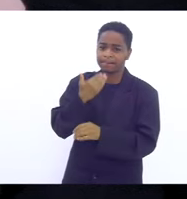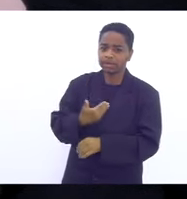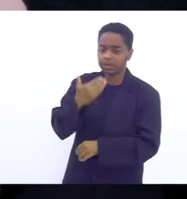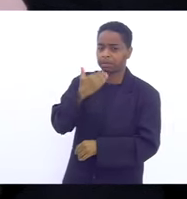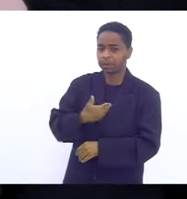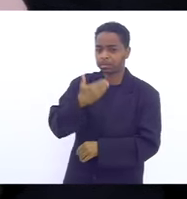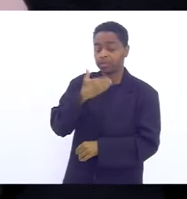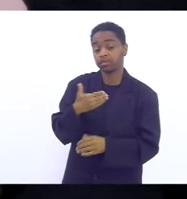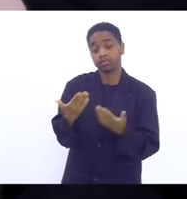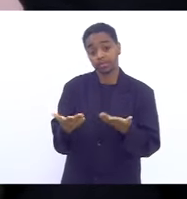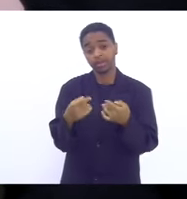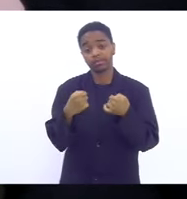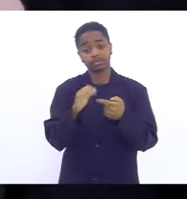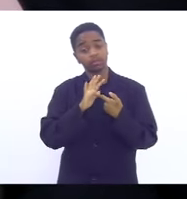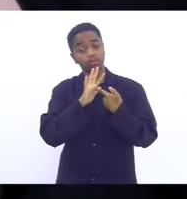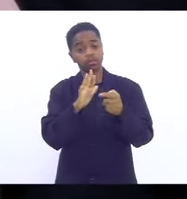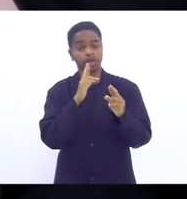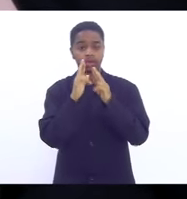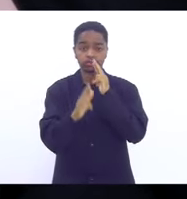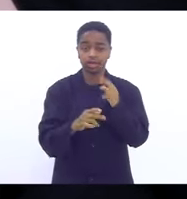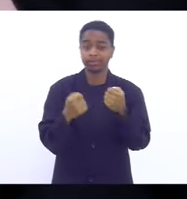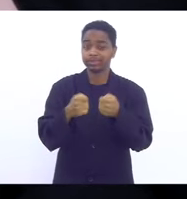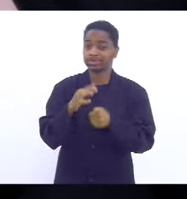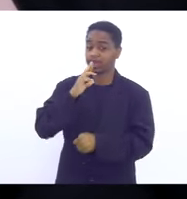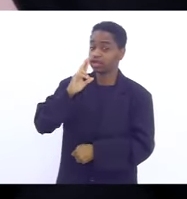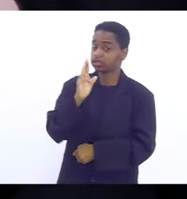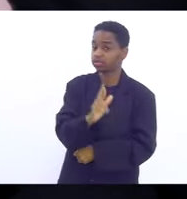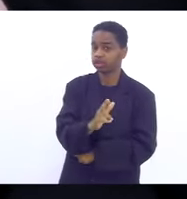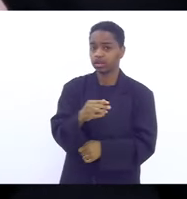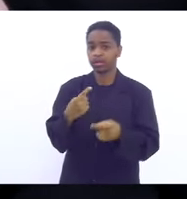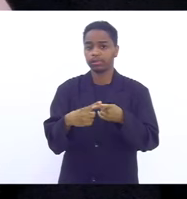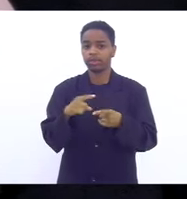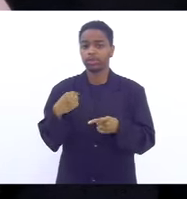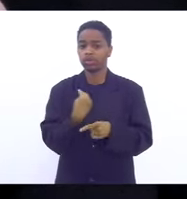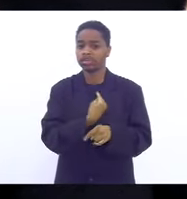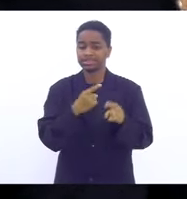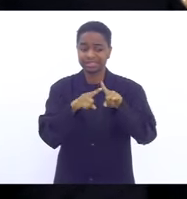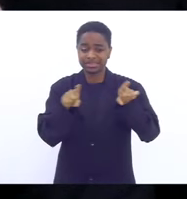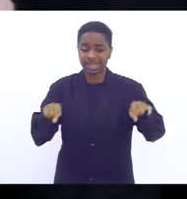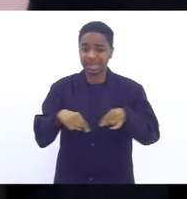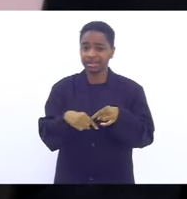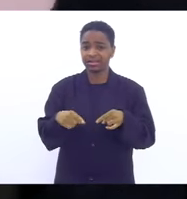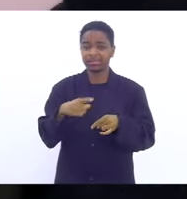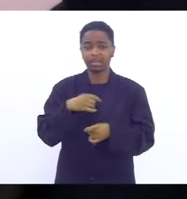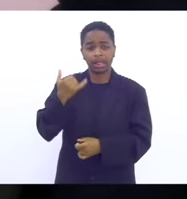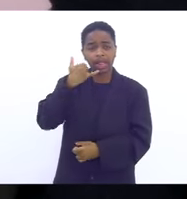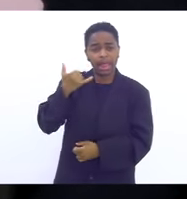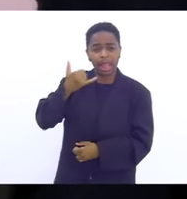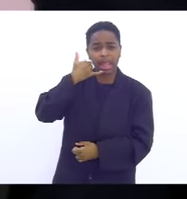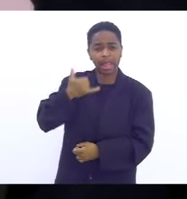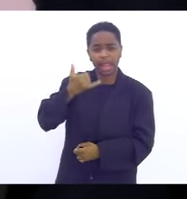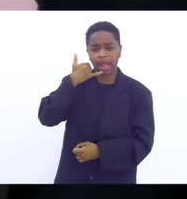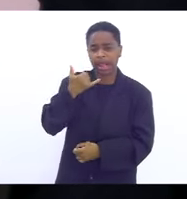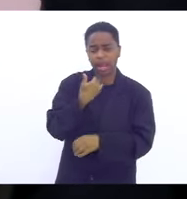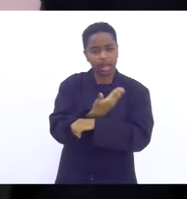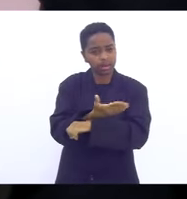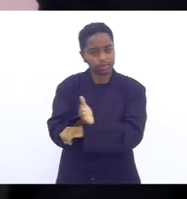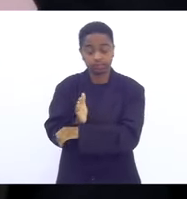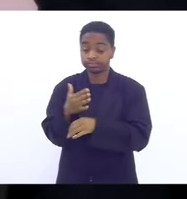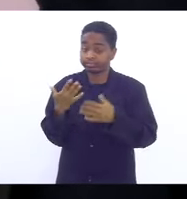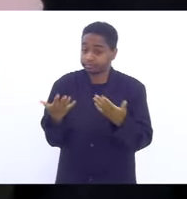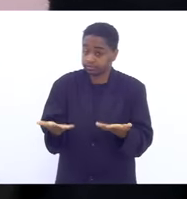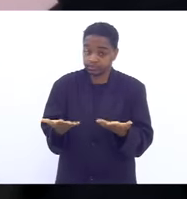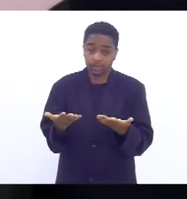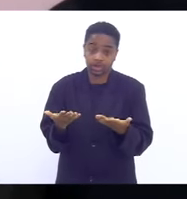ter resultado para resposta. Nossos gabinetes, toda hora é telefone, faltou energia, aconteceu isso, aconteceu aquilo.